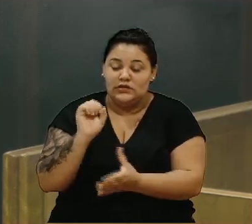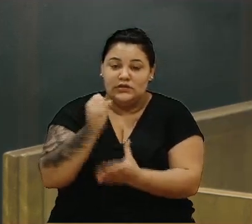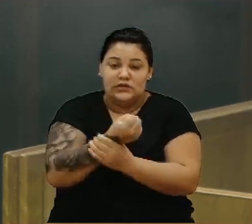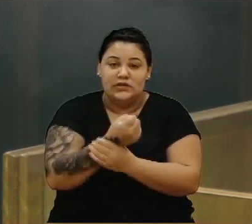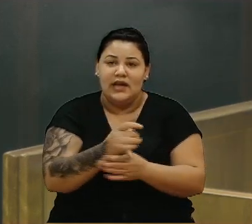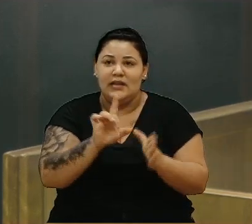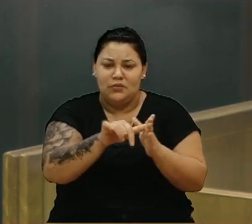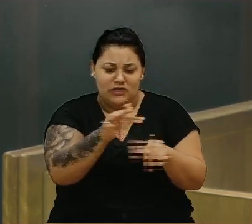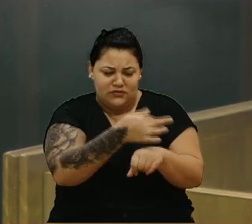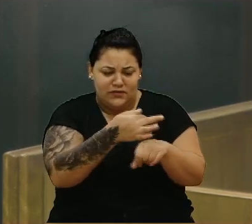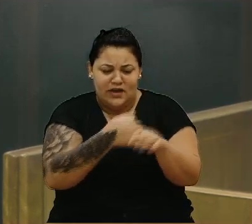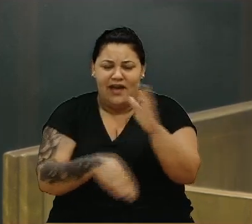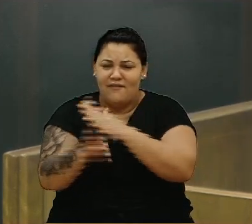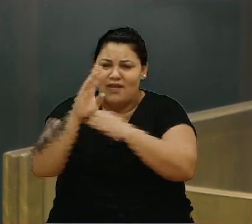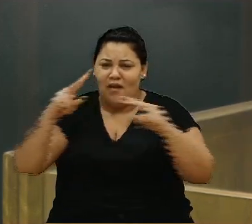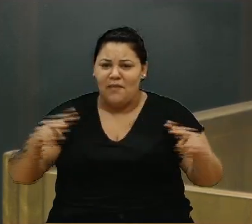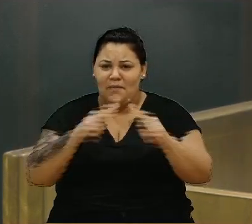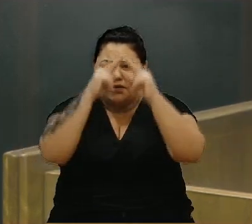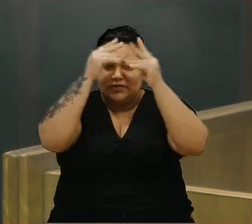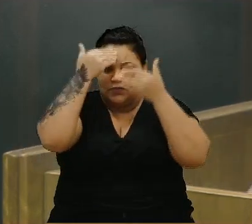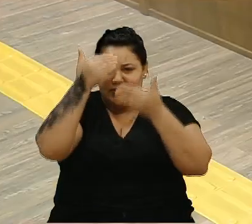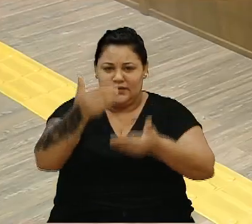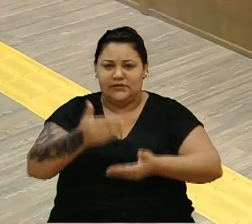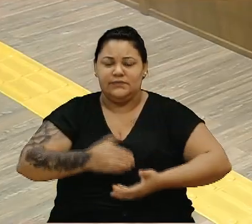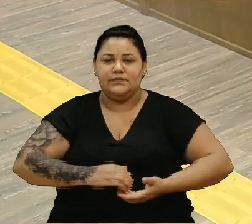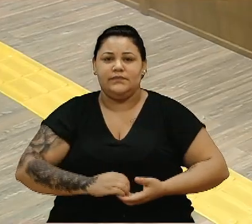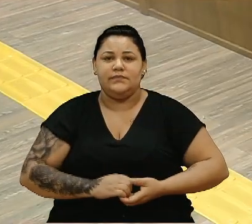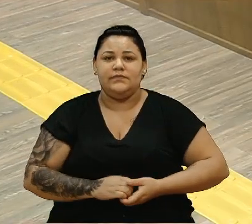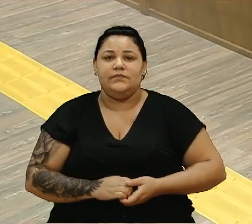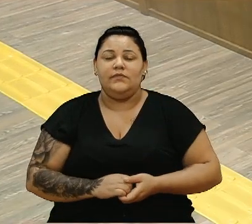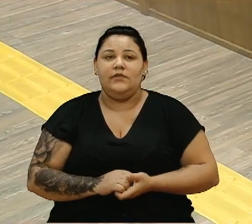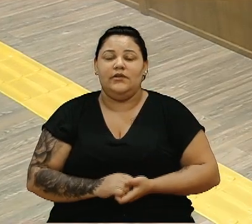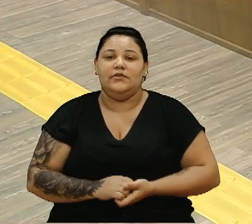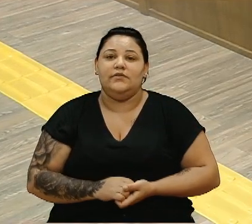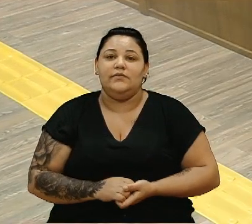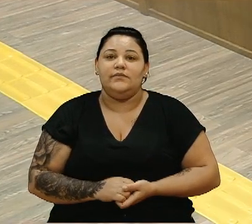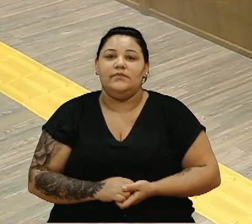pode passar férias até em Paris. Muito obrigado. Obrigado, vereador Ramon. Quero saudar aqui uma presença